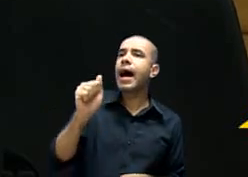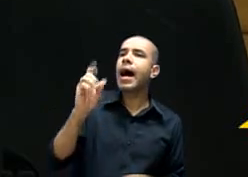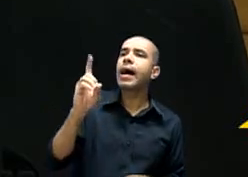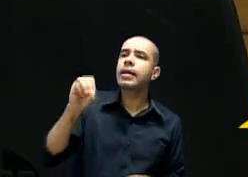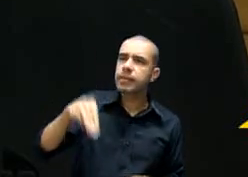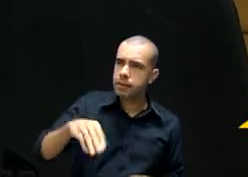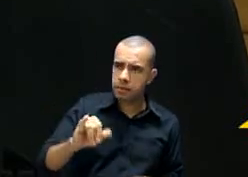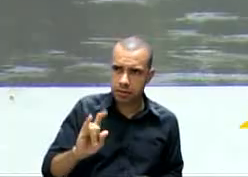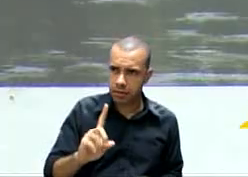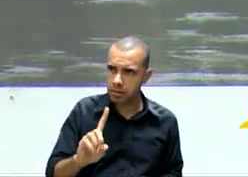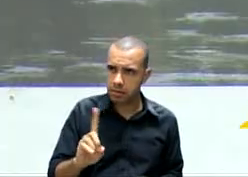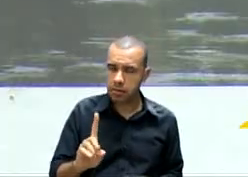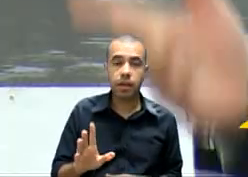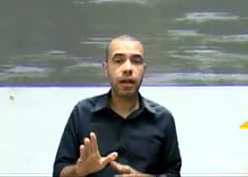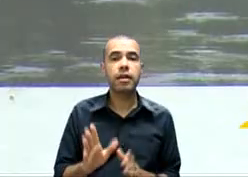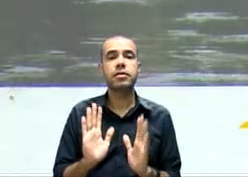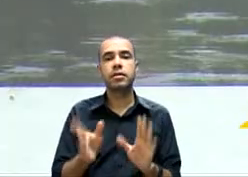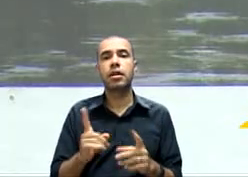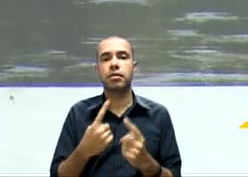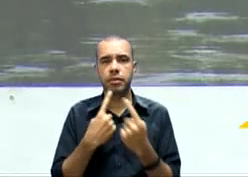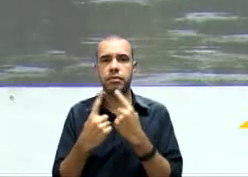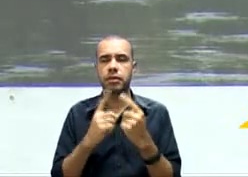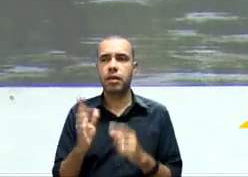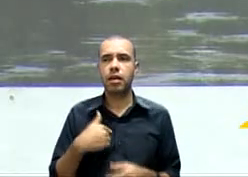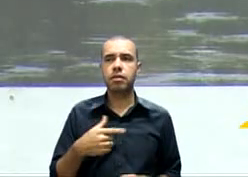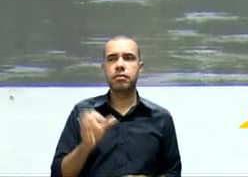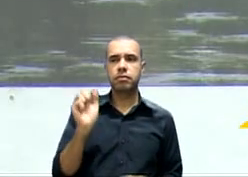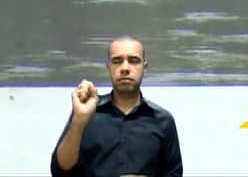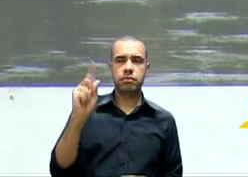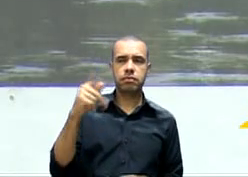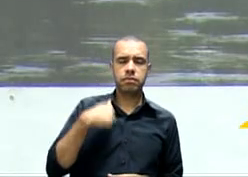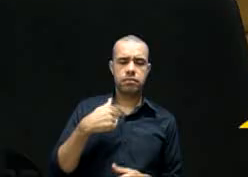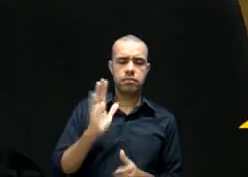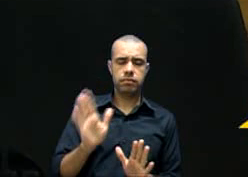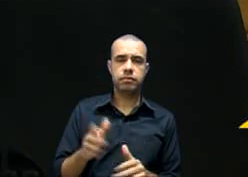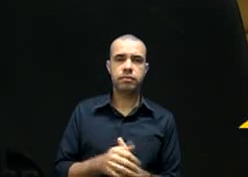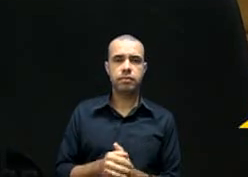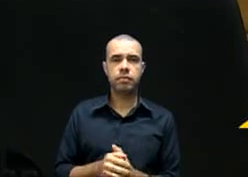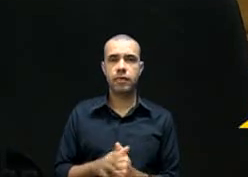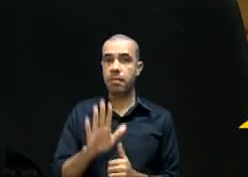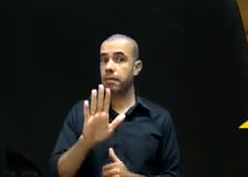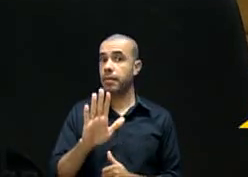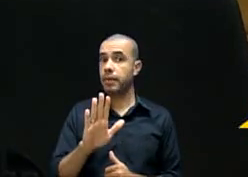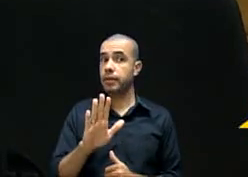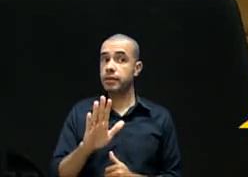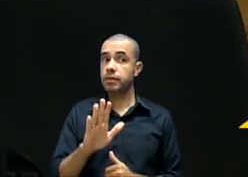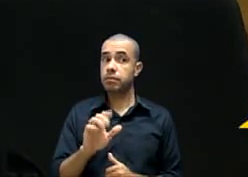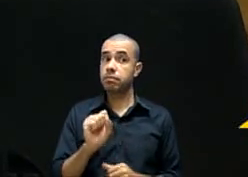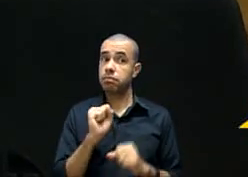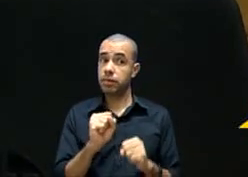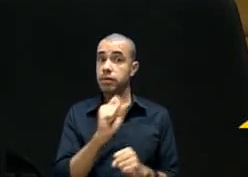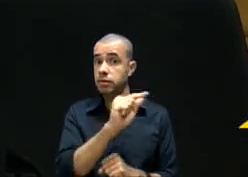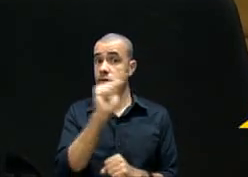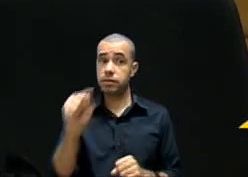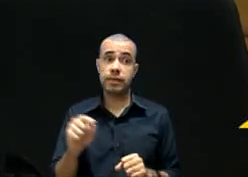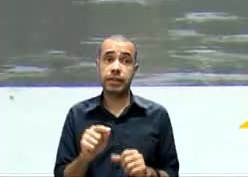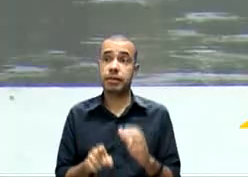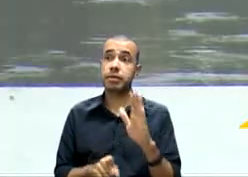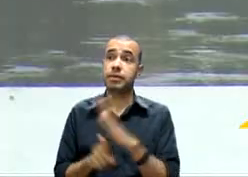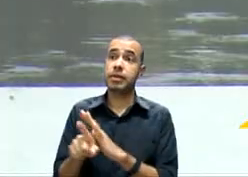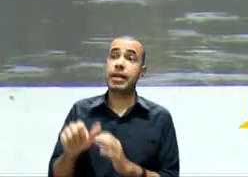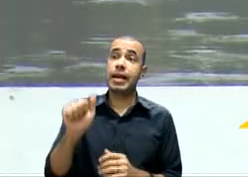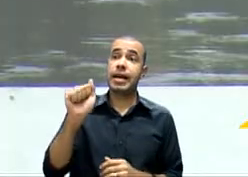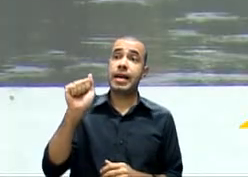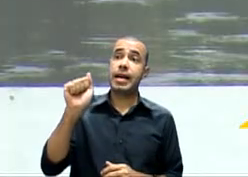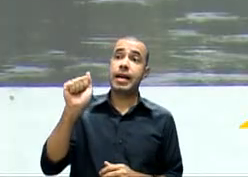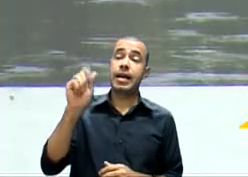certo. Tá tudo redondinho, então tá, okay. E eu posso avalizar isso aí. Ah, tá? Então ok, mas isso não impede que alguém entre com pedido de adin. Sim, mas é